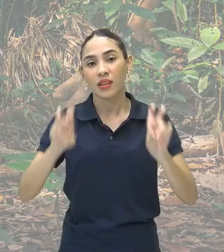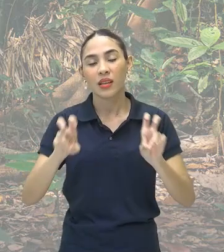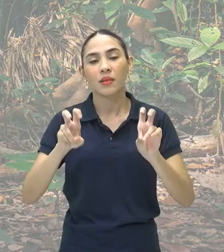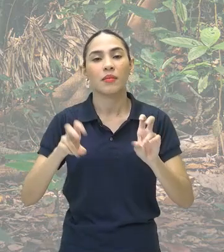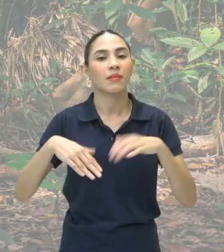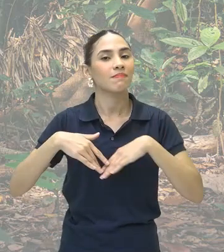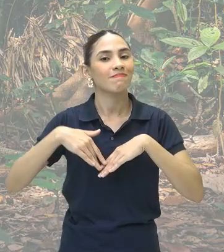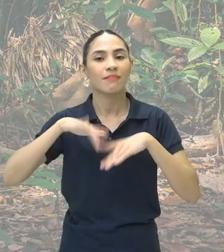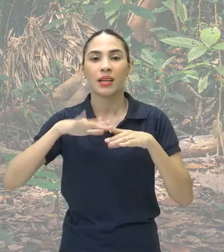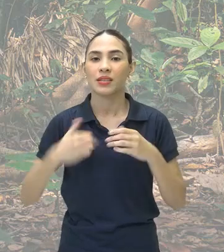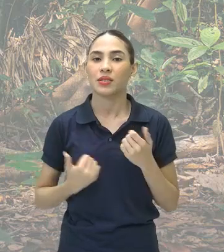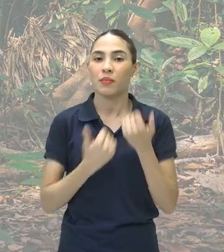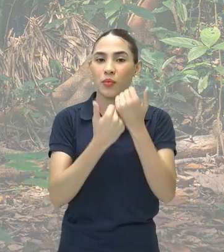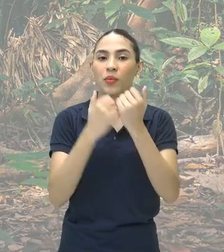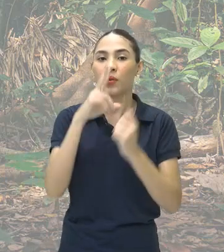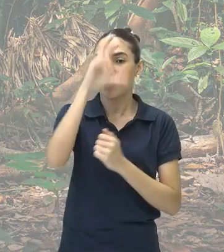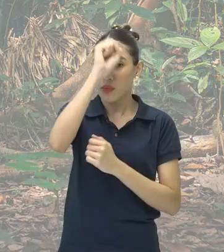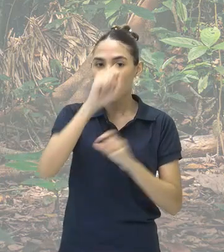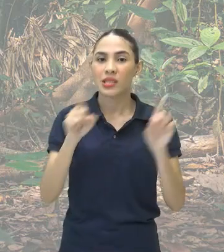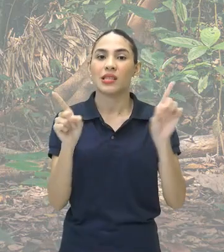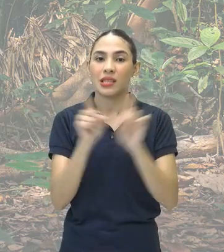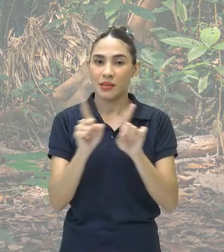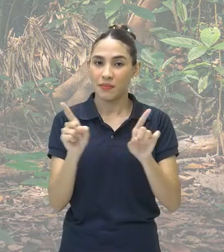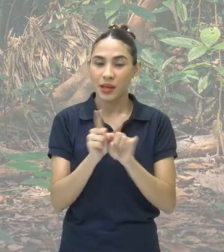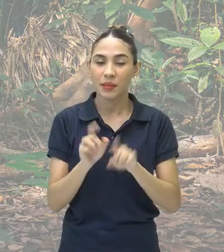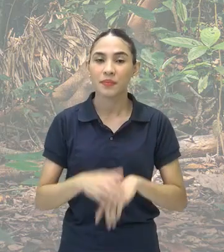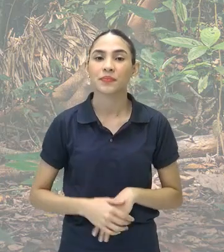ganha cada vez mais destaque,